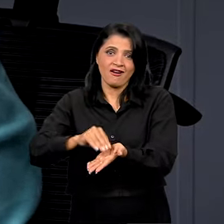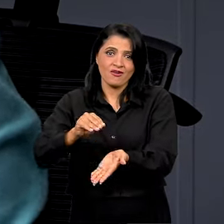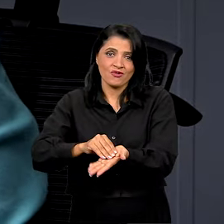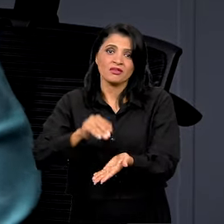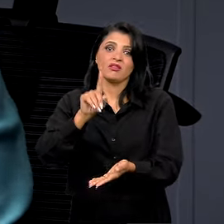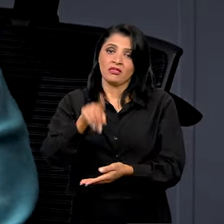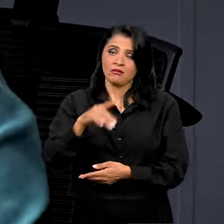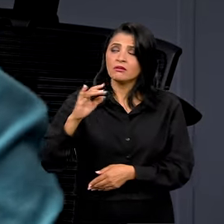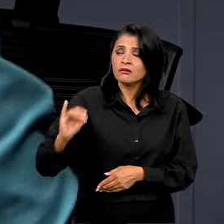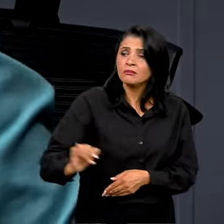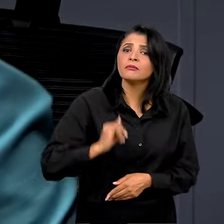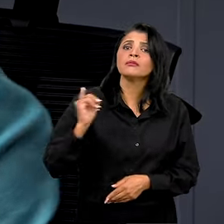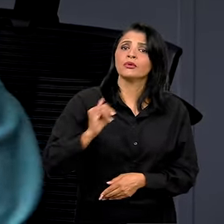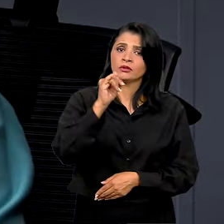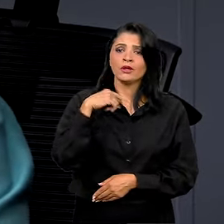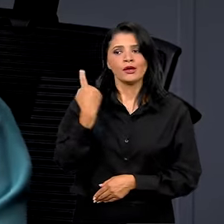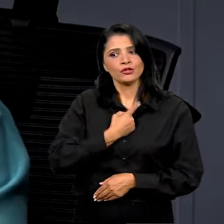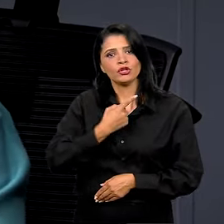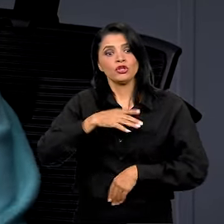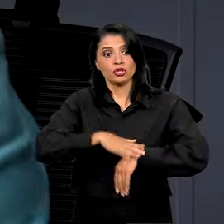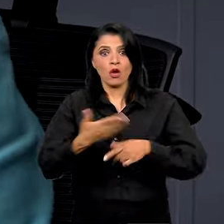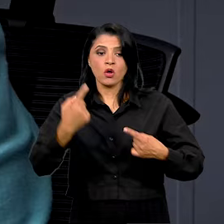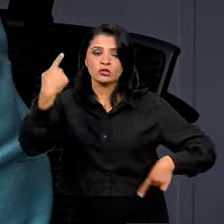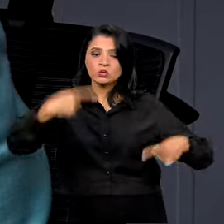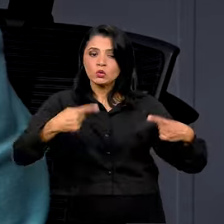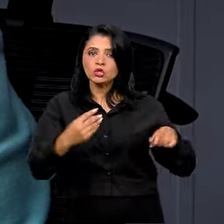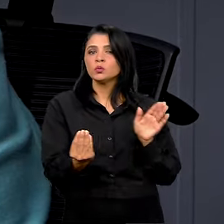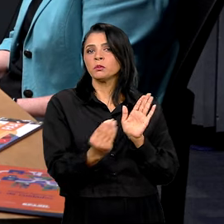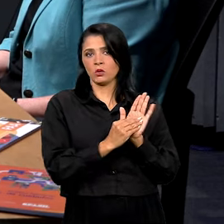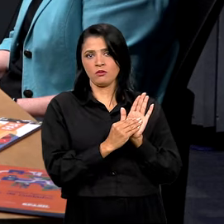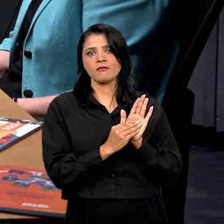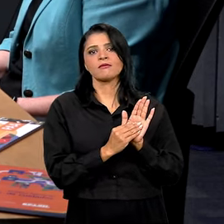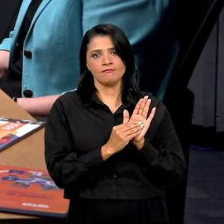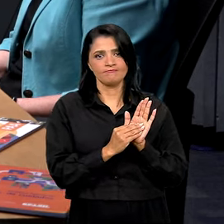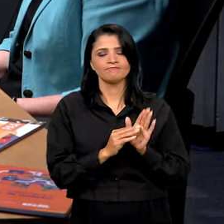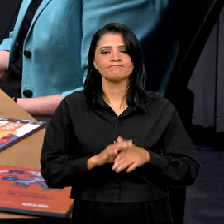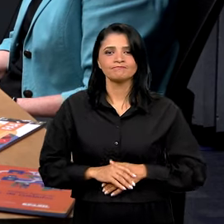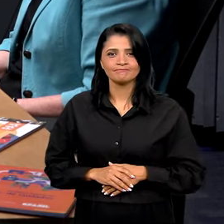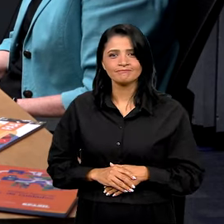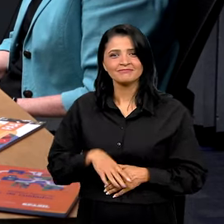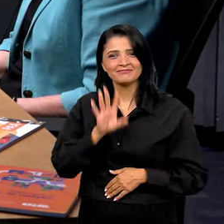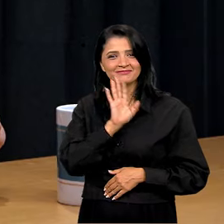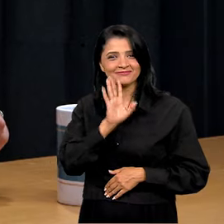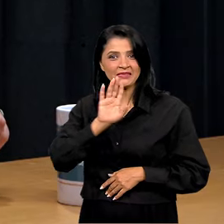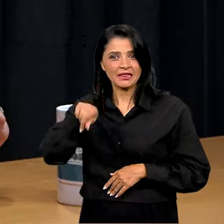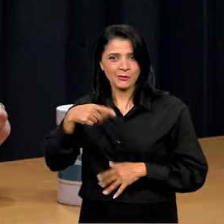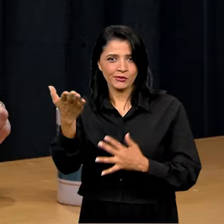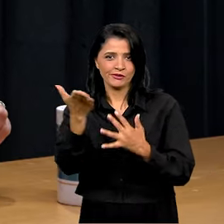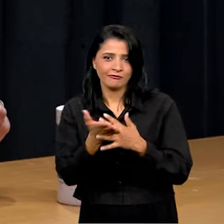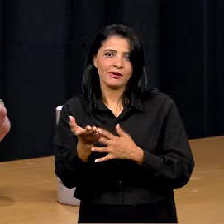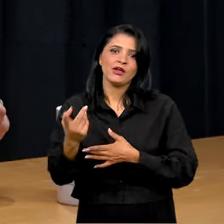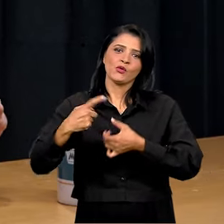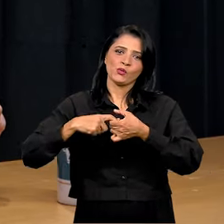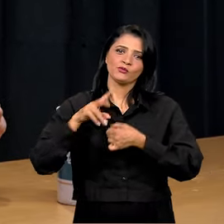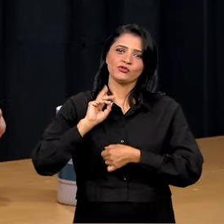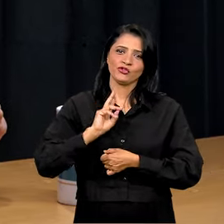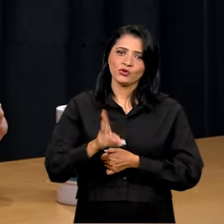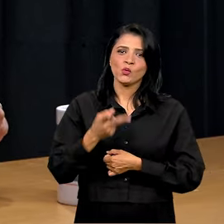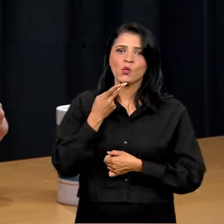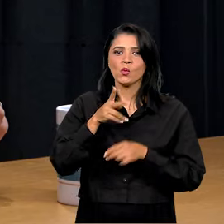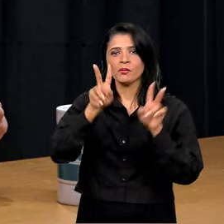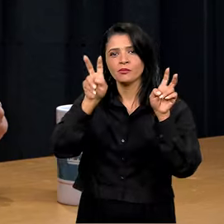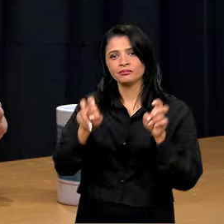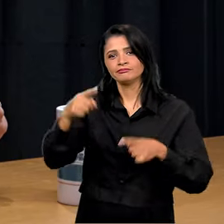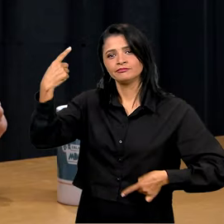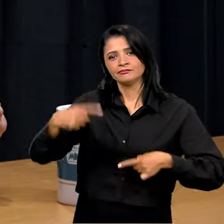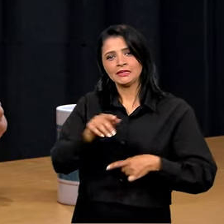dos elementos muito importantes que a gente tá discutindo no plano legal depois do intervalo nós vamos continuar